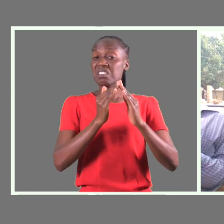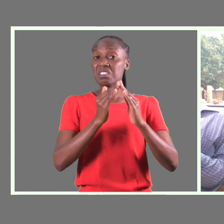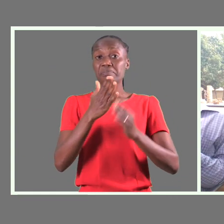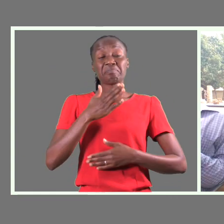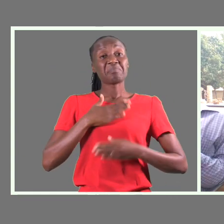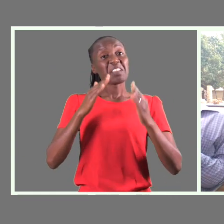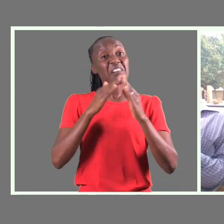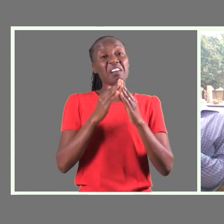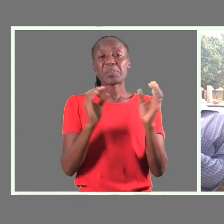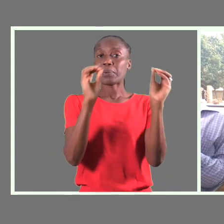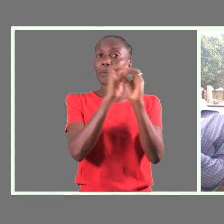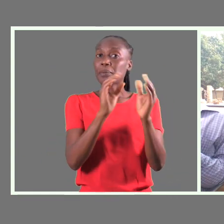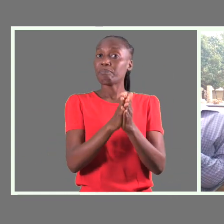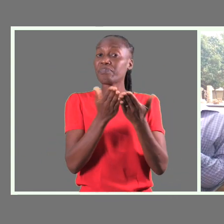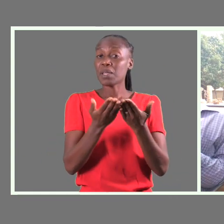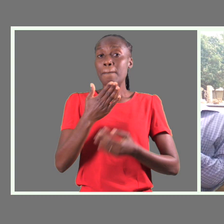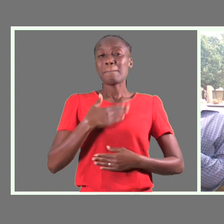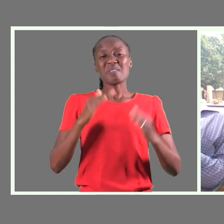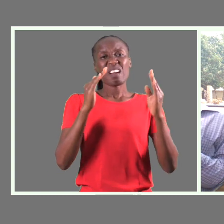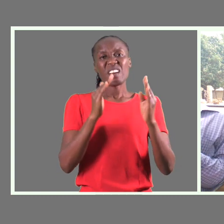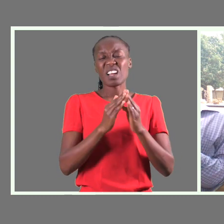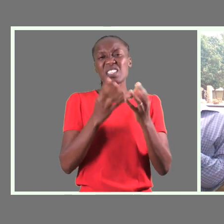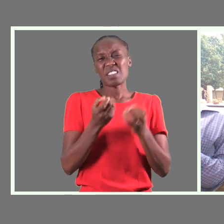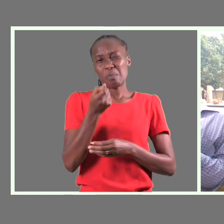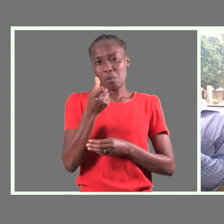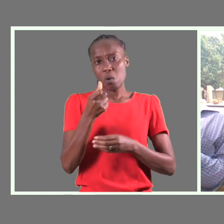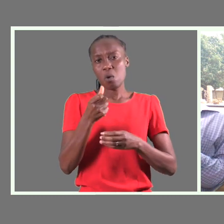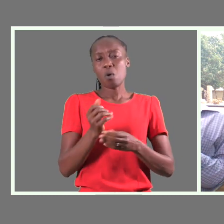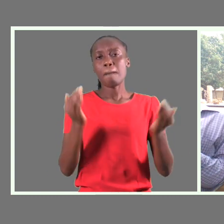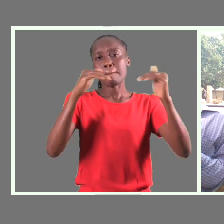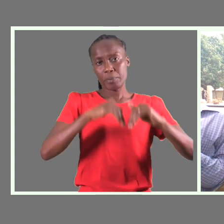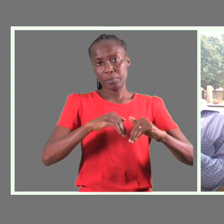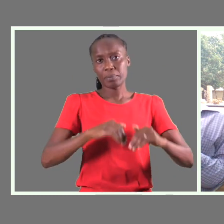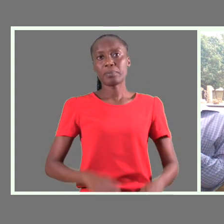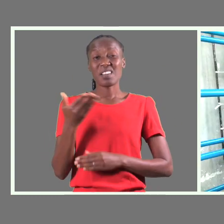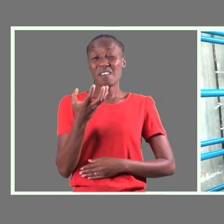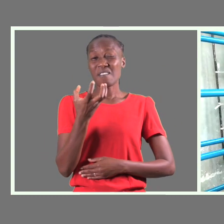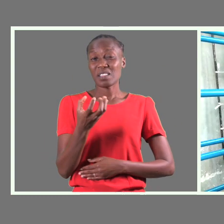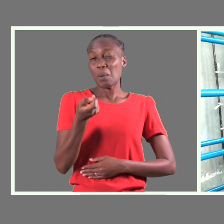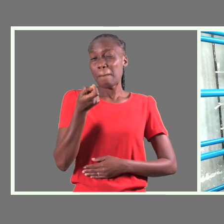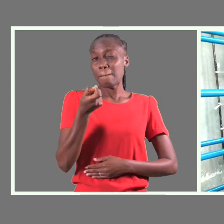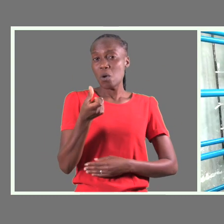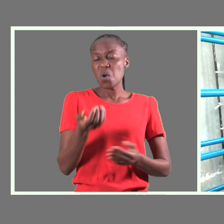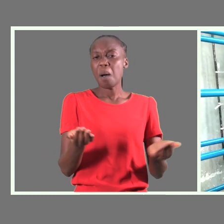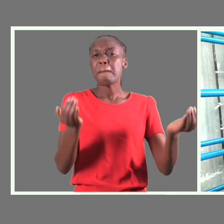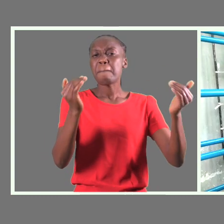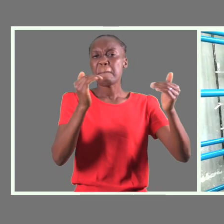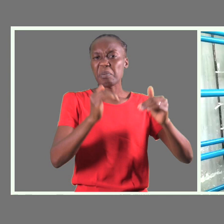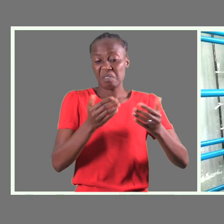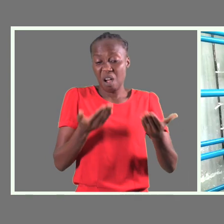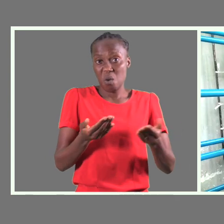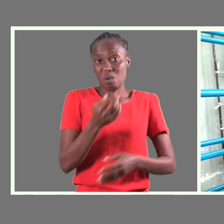me ajudarem aqui em casa. Não tenho casa, minha casa já acabou, está quase caído. Vou tentar o mecanismo ver